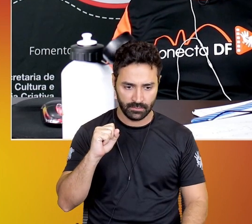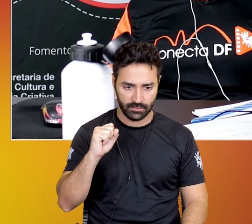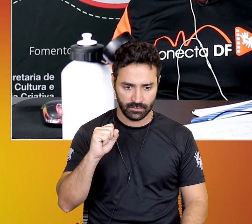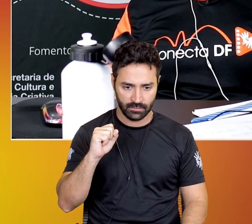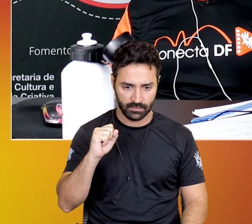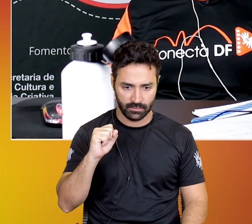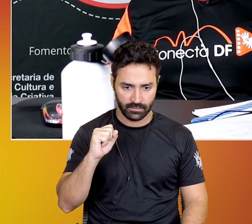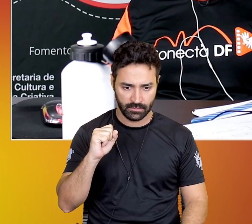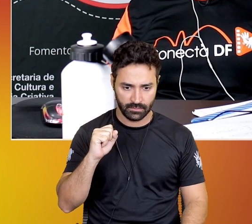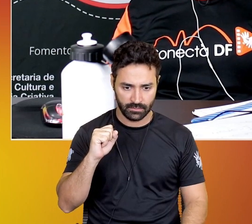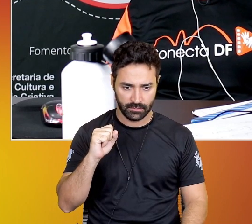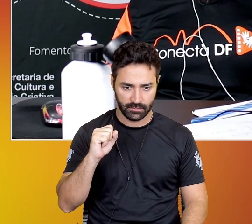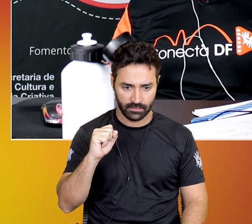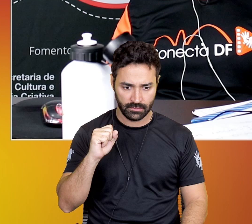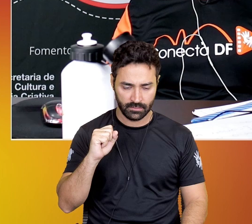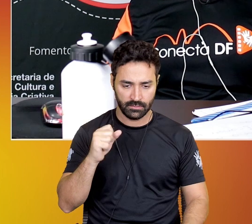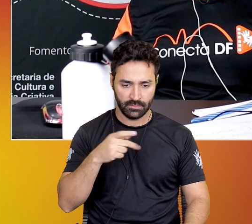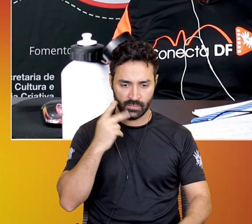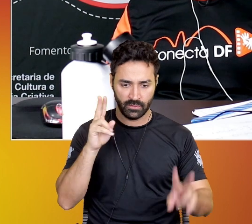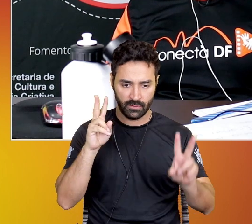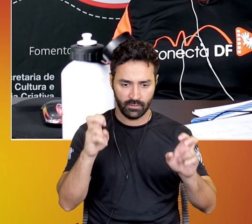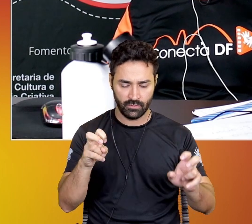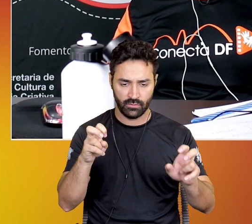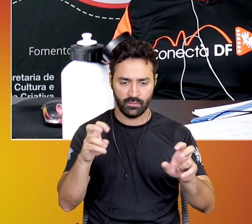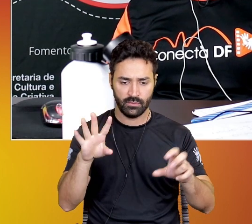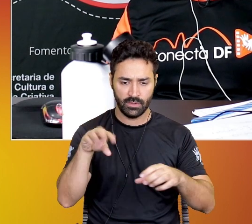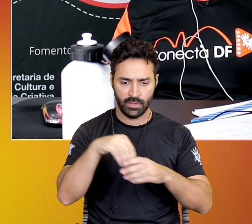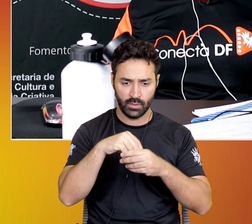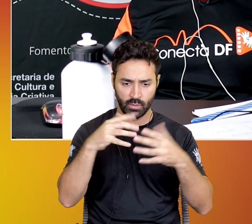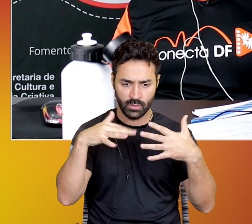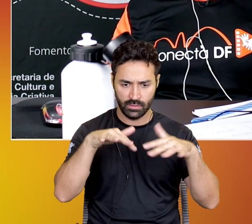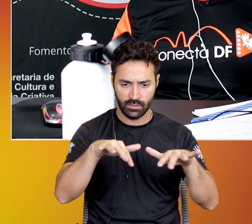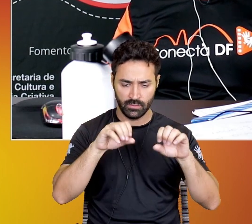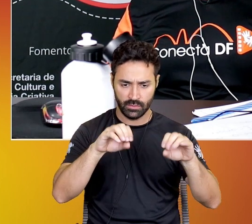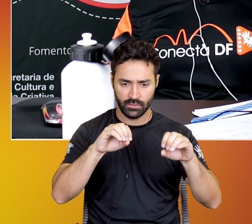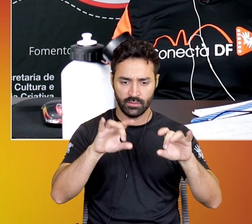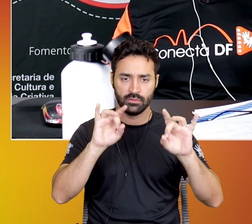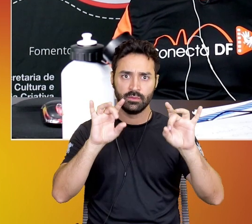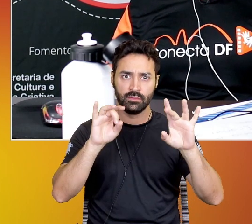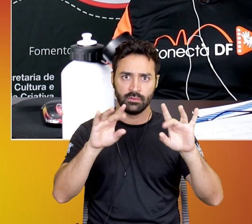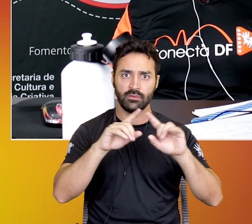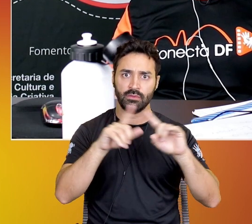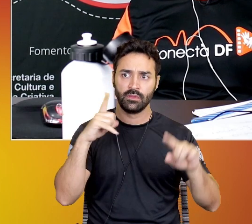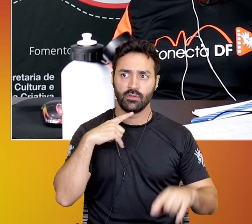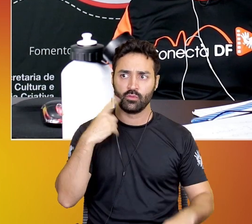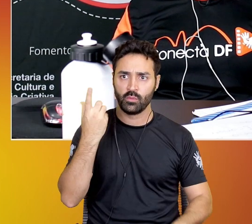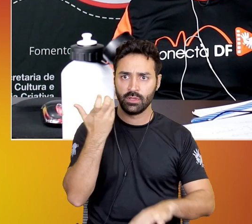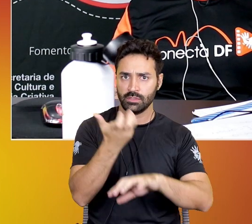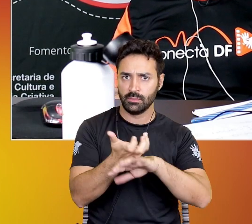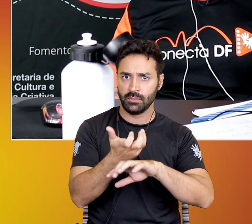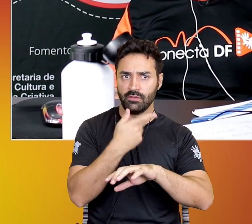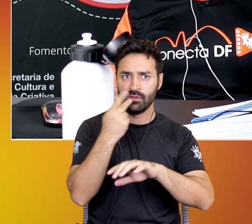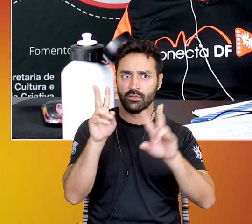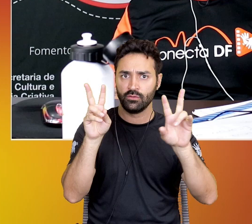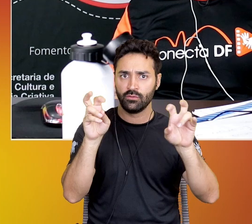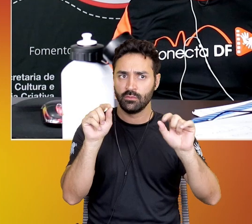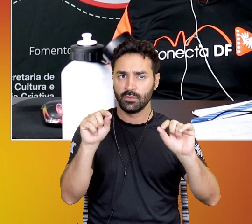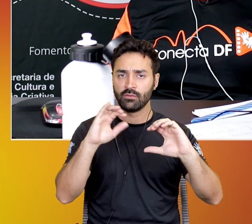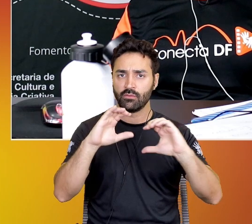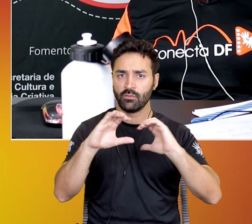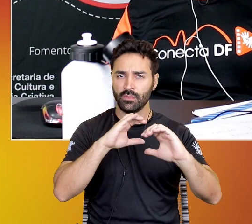que fala de inclusão, né, educação especial, e tem uma matéria lá que fala sobre